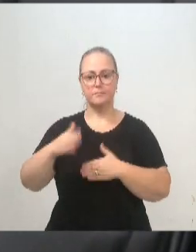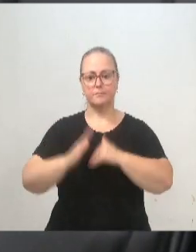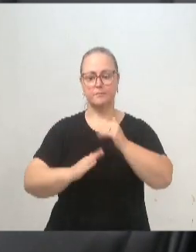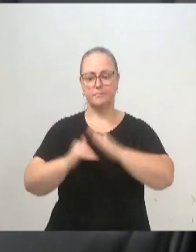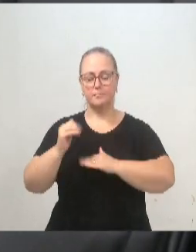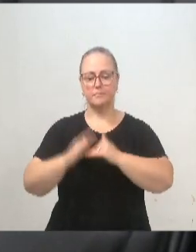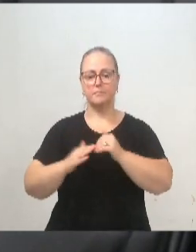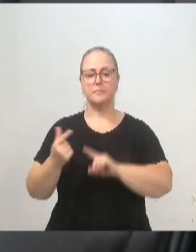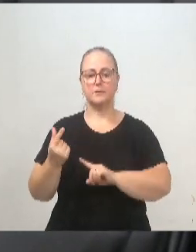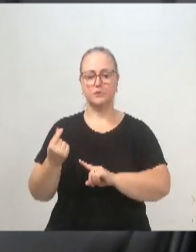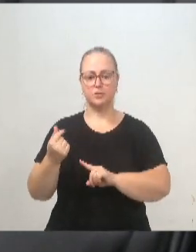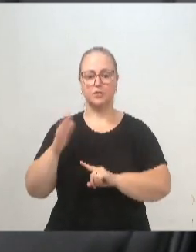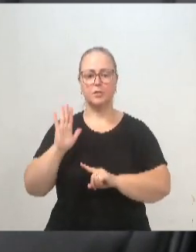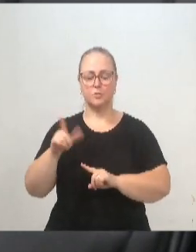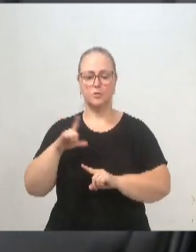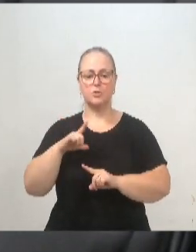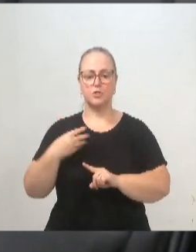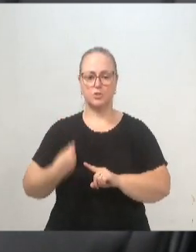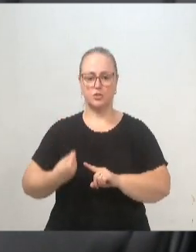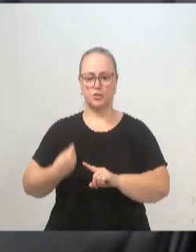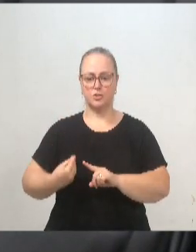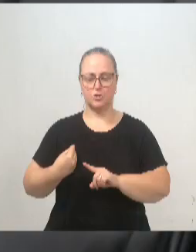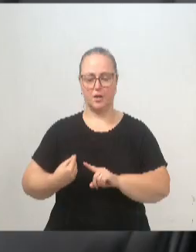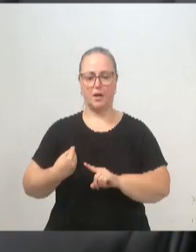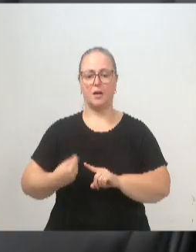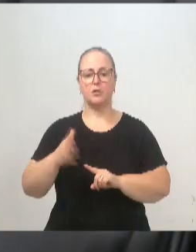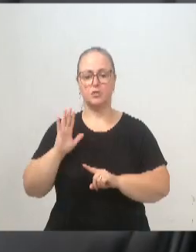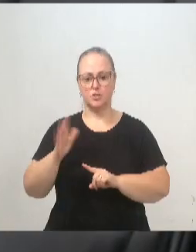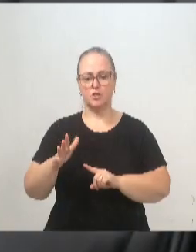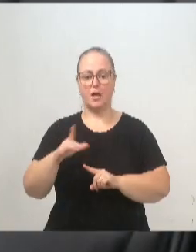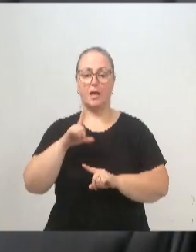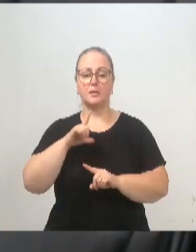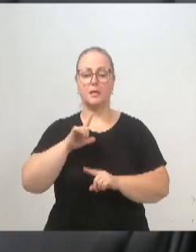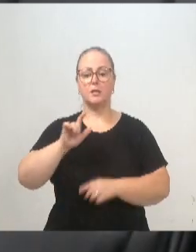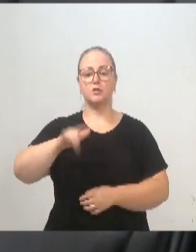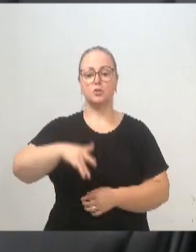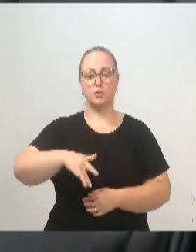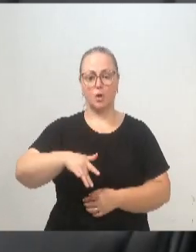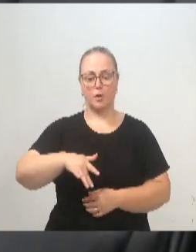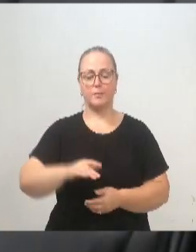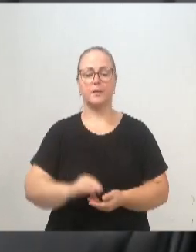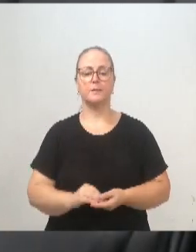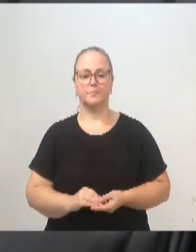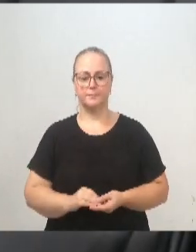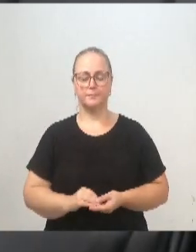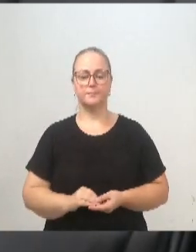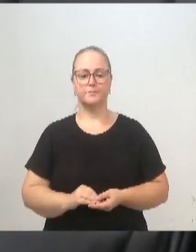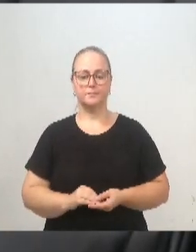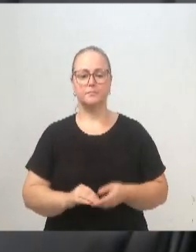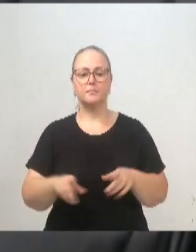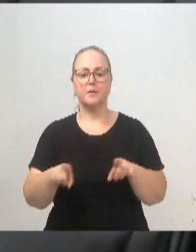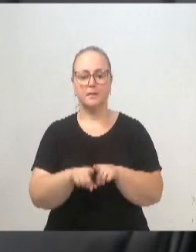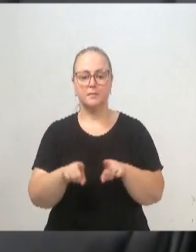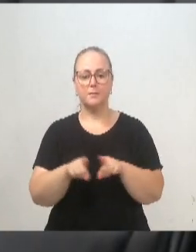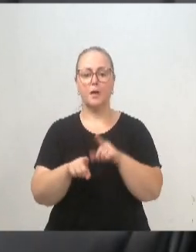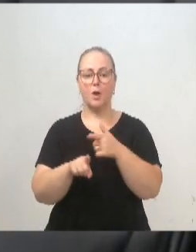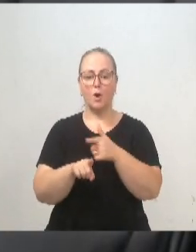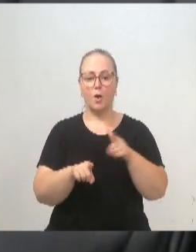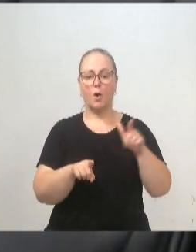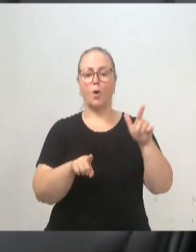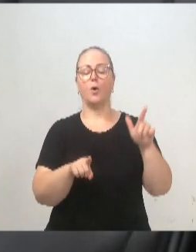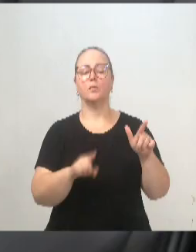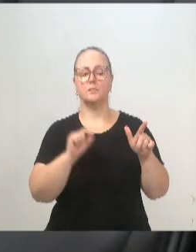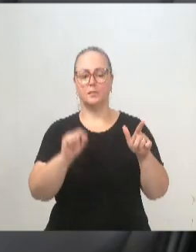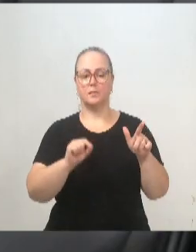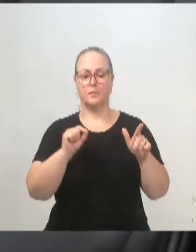já existente, né? Que o município possuía saldo, e uma parte dela virá da própria Secretaria Municipal